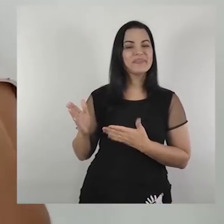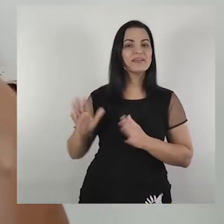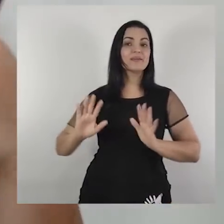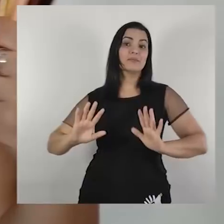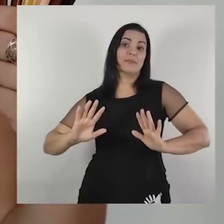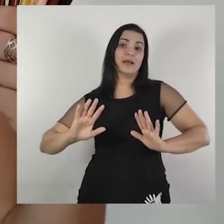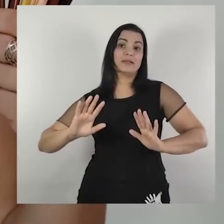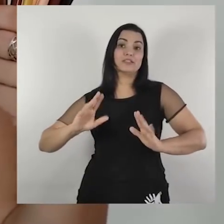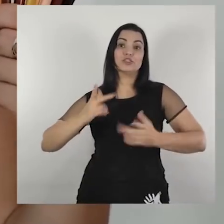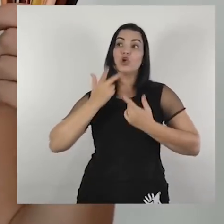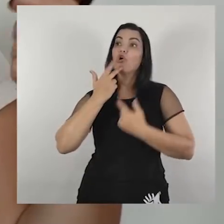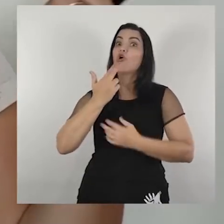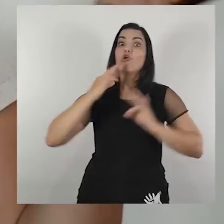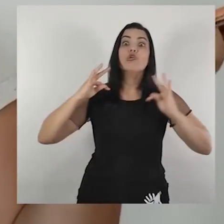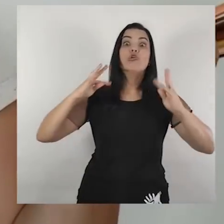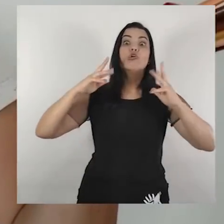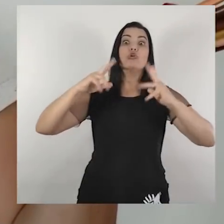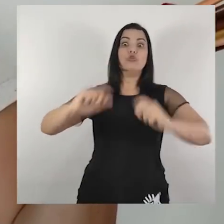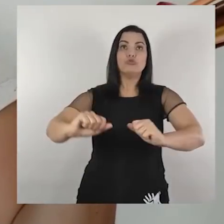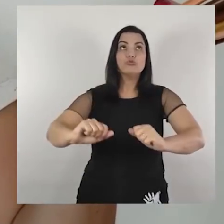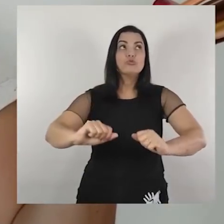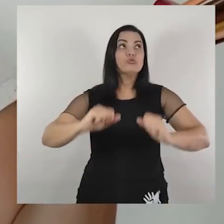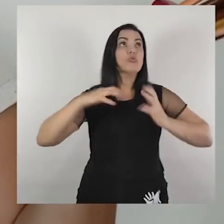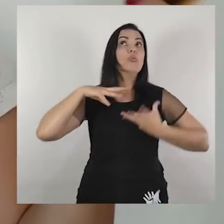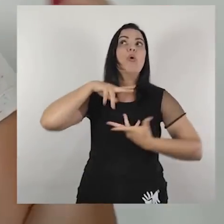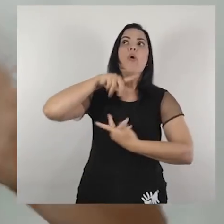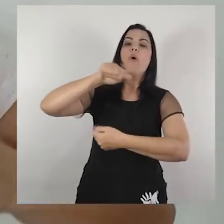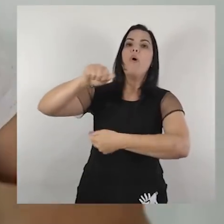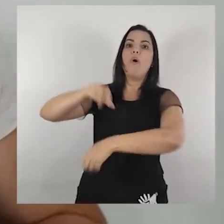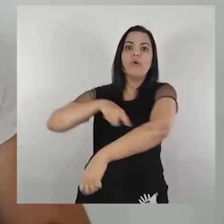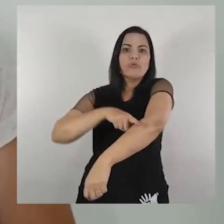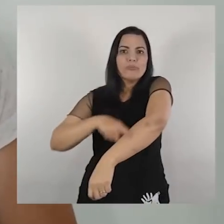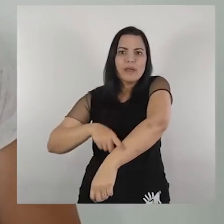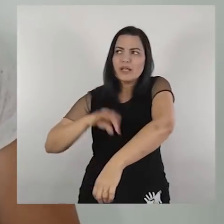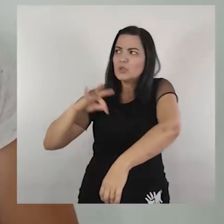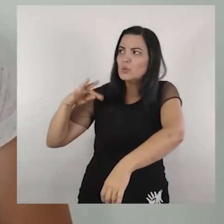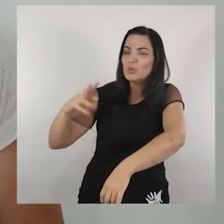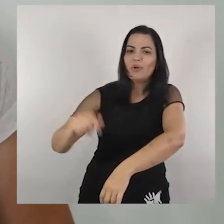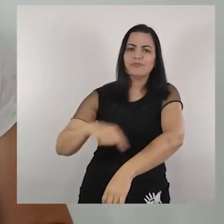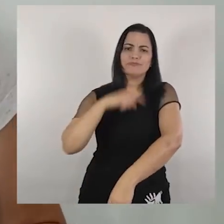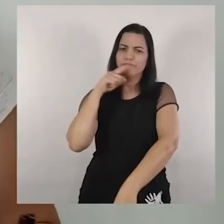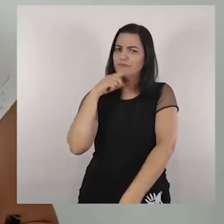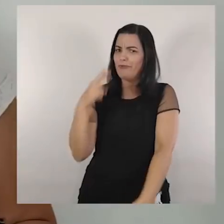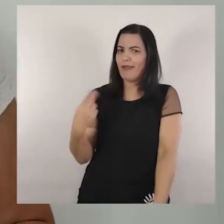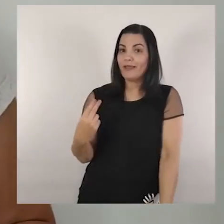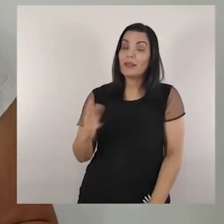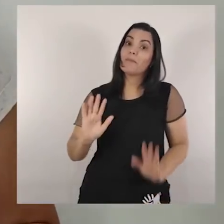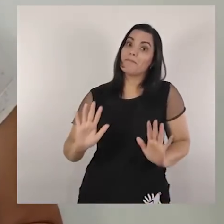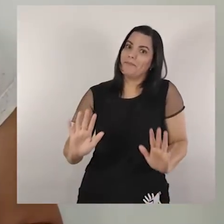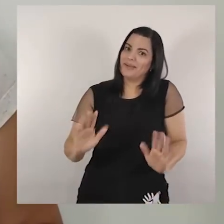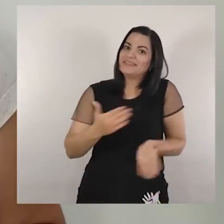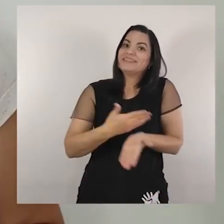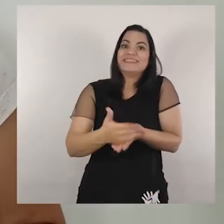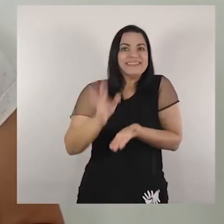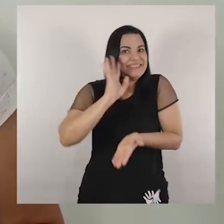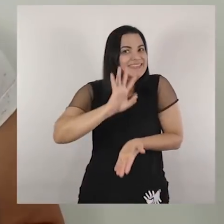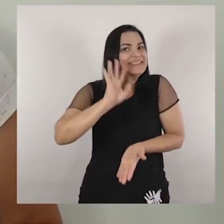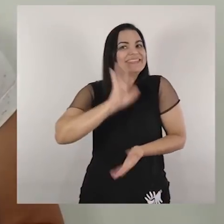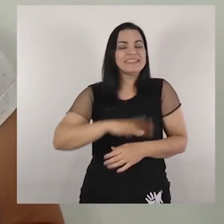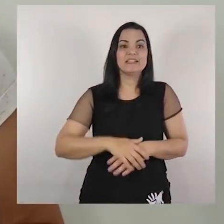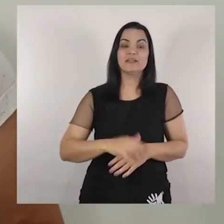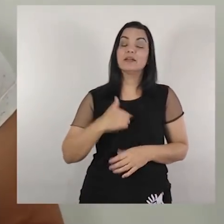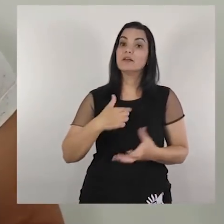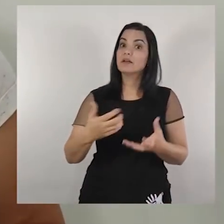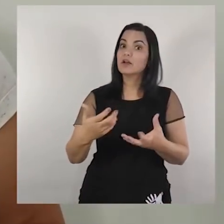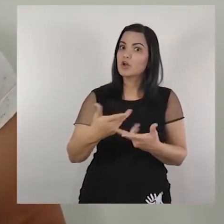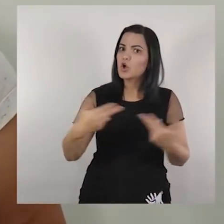Mas não tem todas as cores de todas as pessoas do mundo, mas já é um bom começo. Uma coisa que eu quero que vocês lembrem